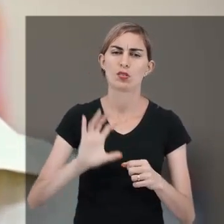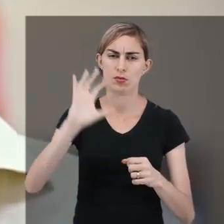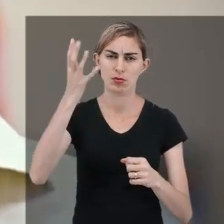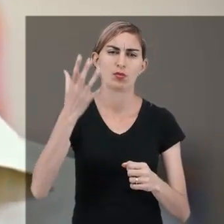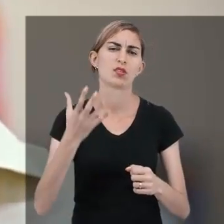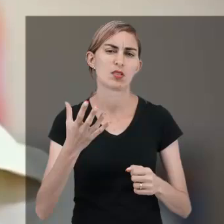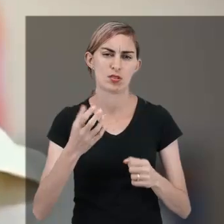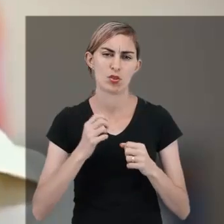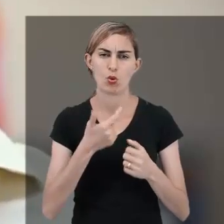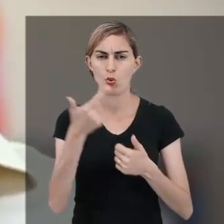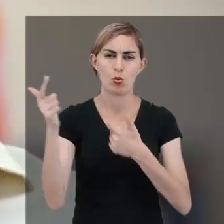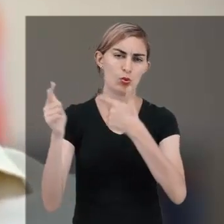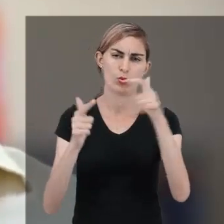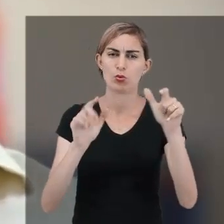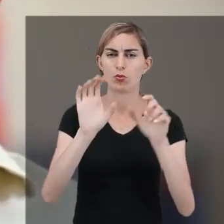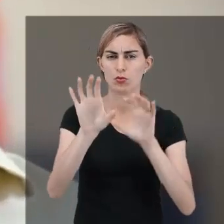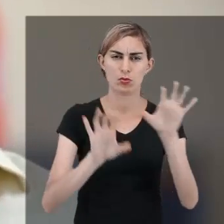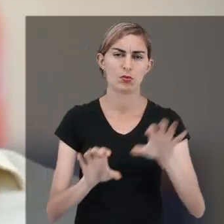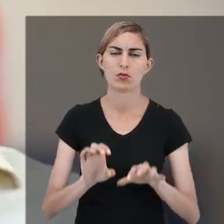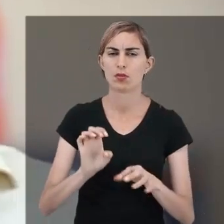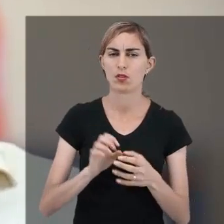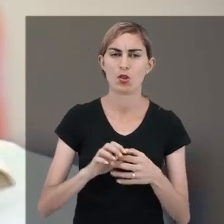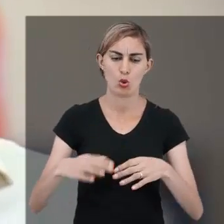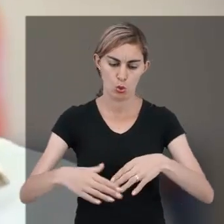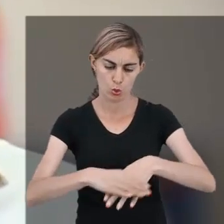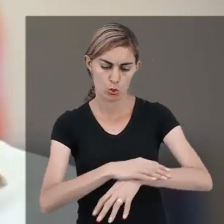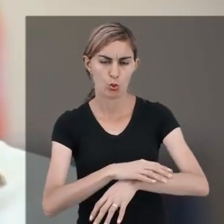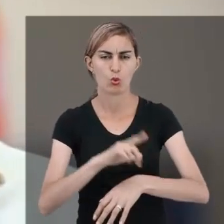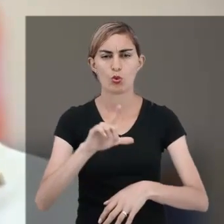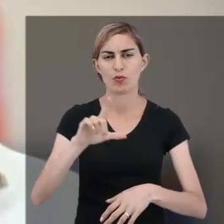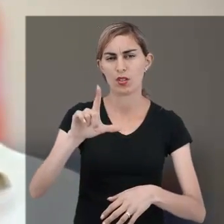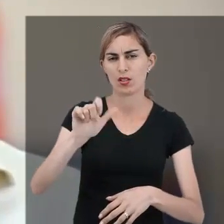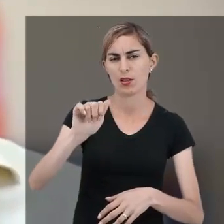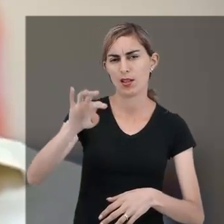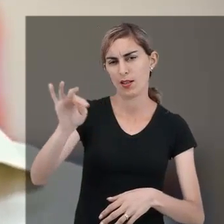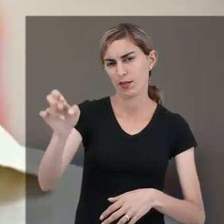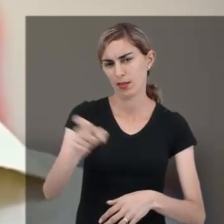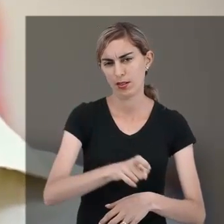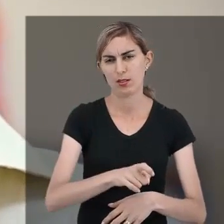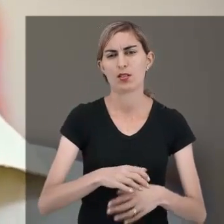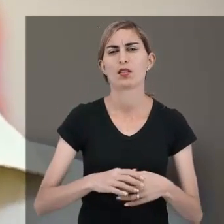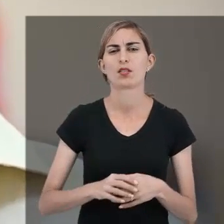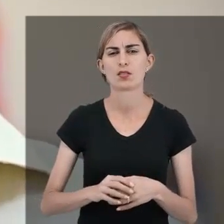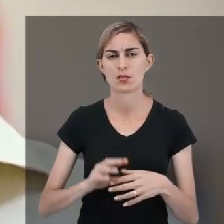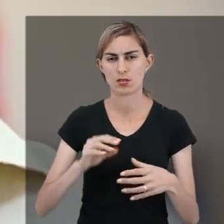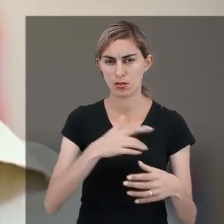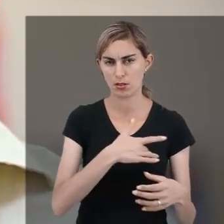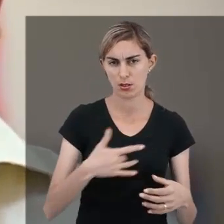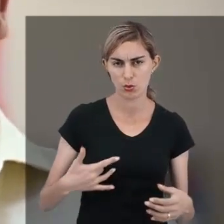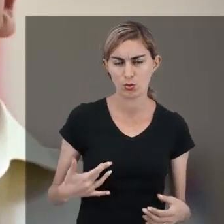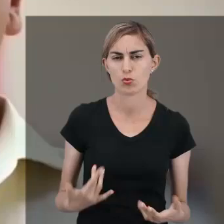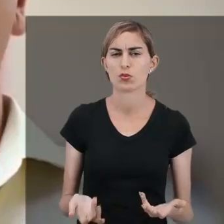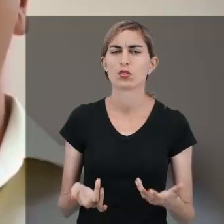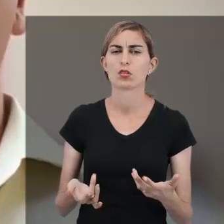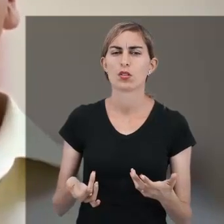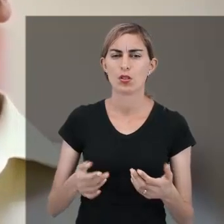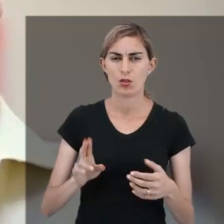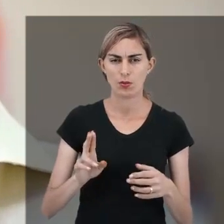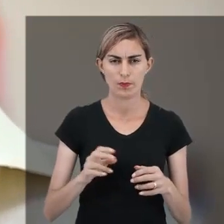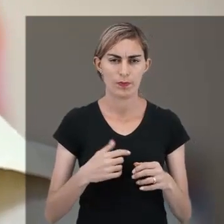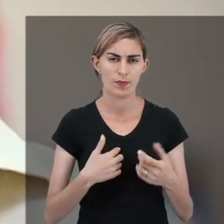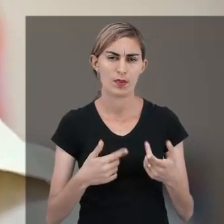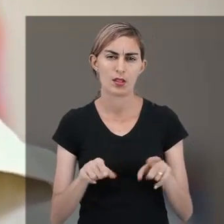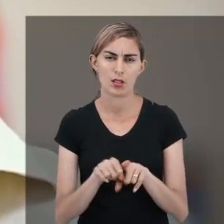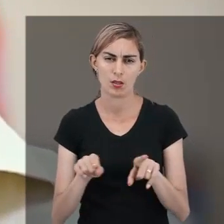fornecer outro equipamento. Por exemplo, uma luva de látex de manipulação, utilizado muito na saúde. O